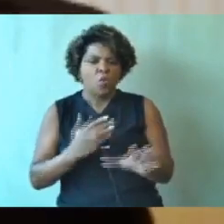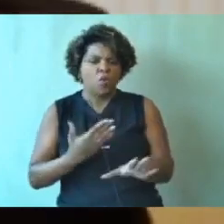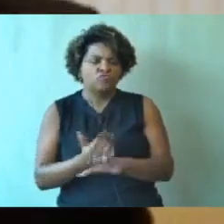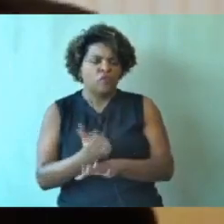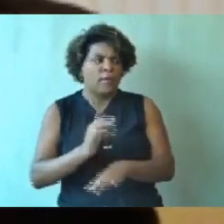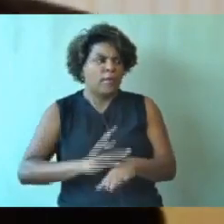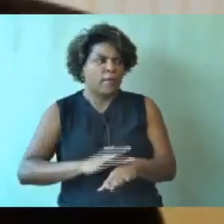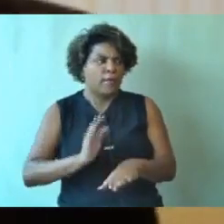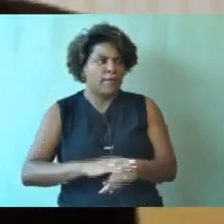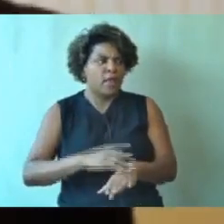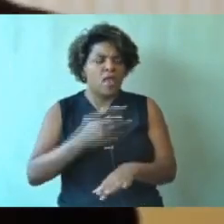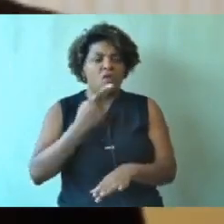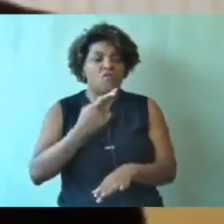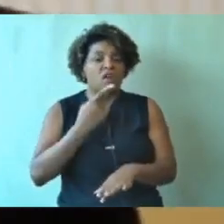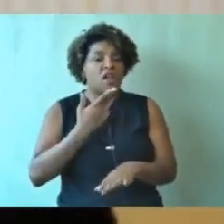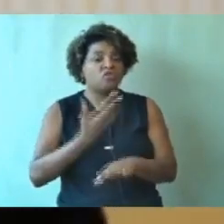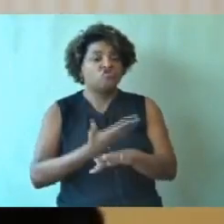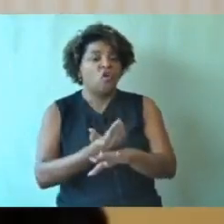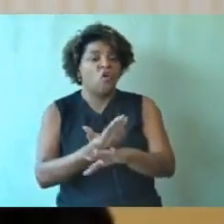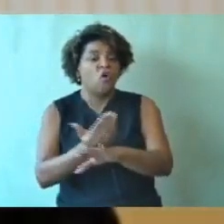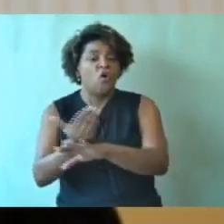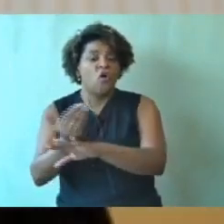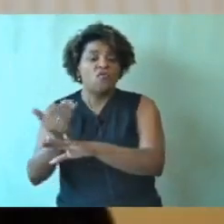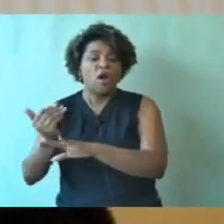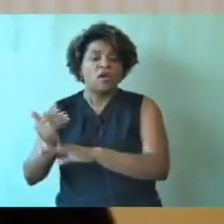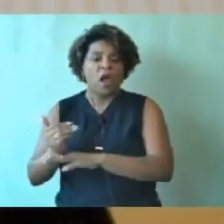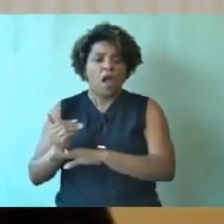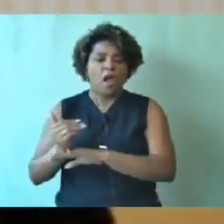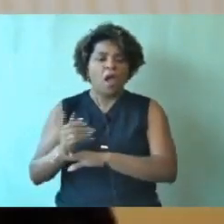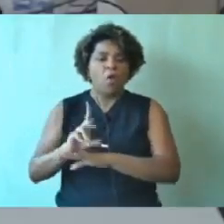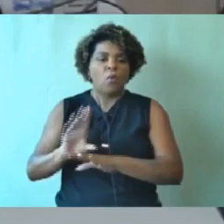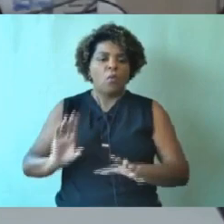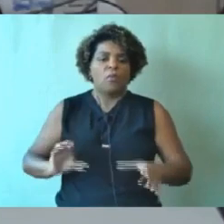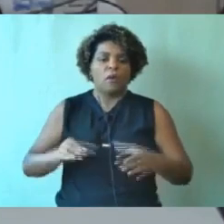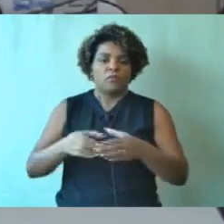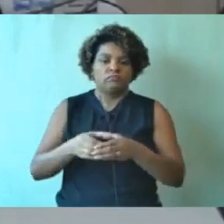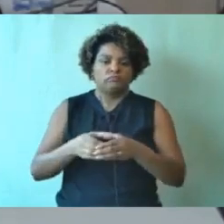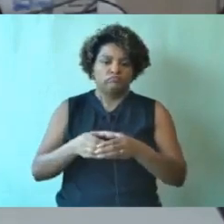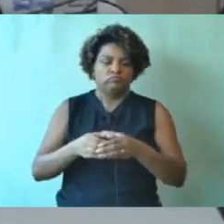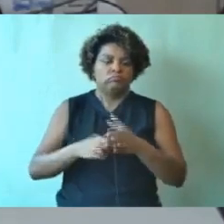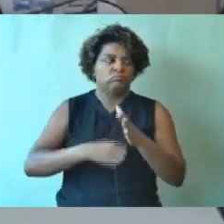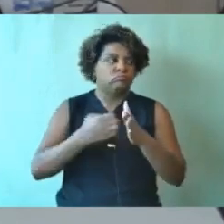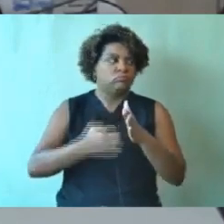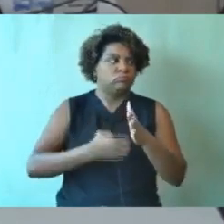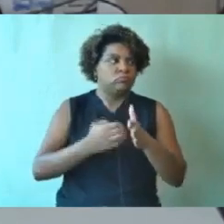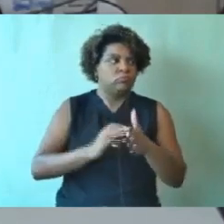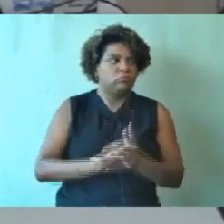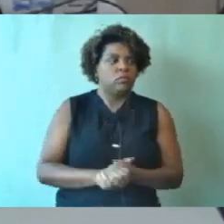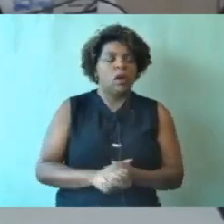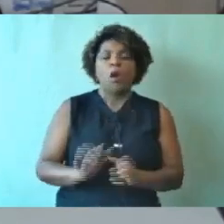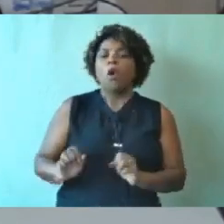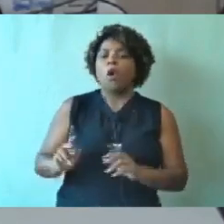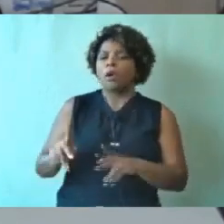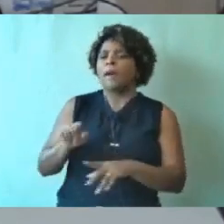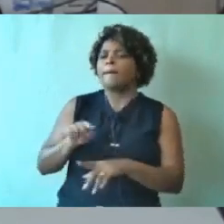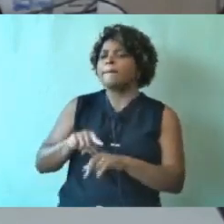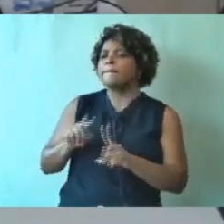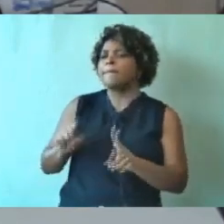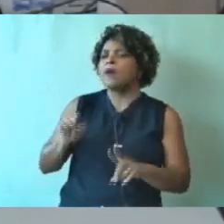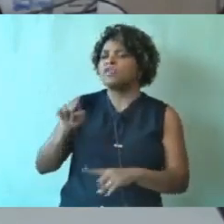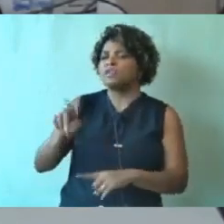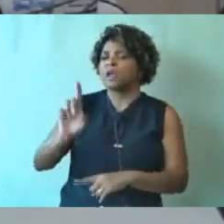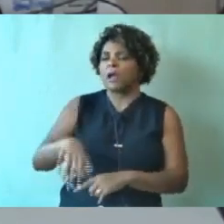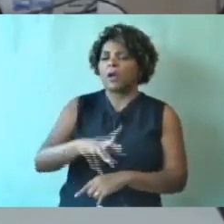convocar a Assembleia do Consórcio, BH Leste. Sim, mas o senhor como presidente lá do consórcio, o senhor que... O líder